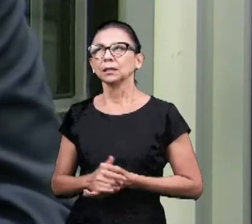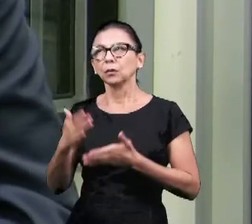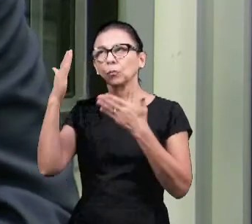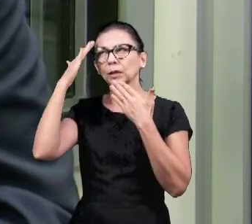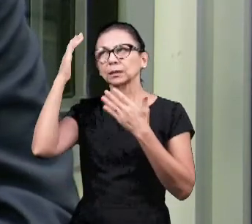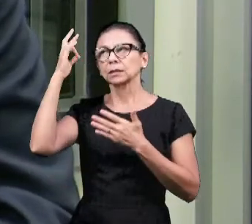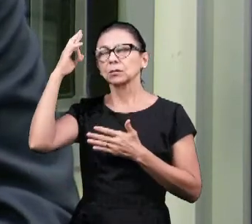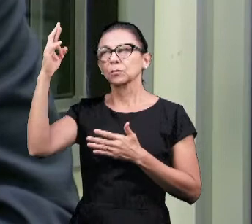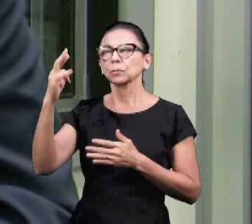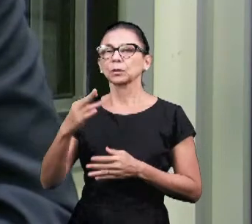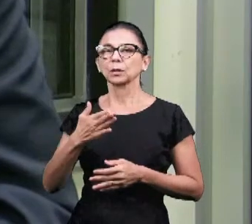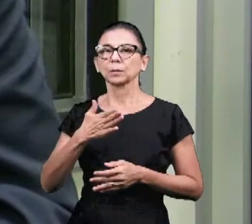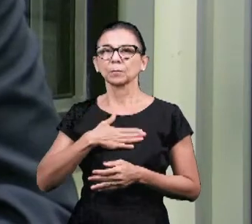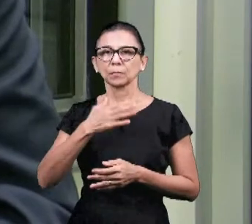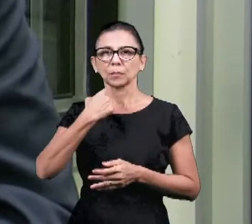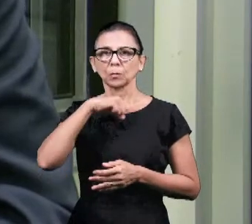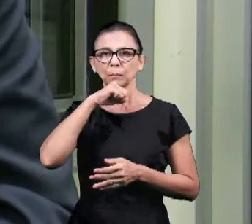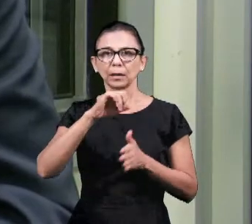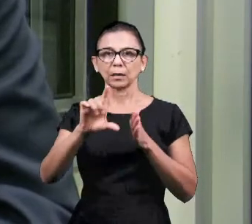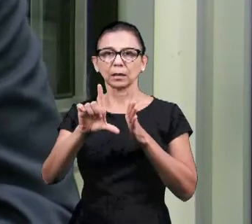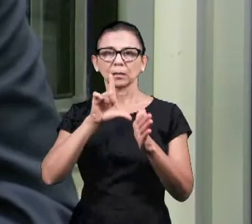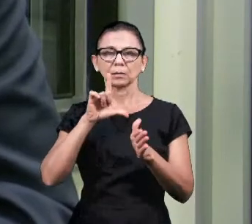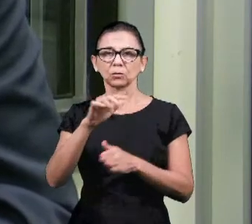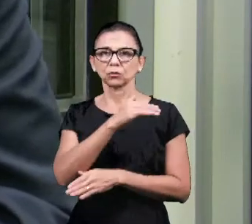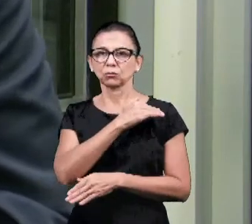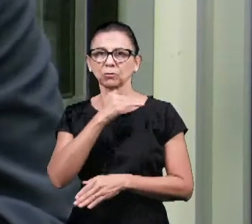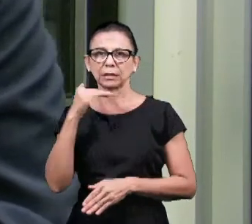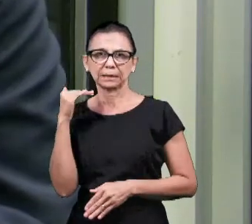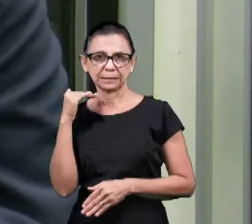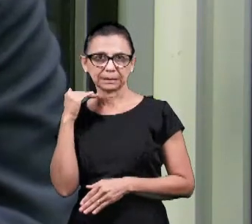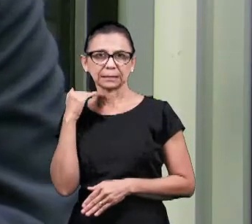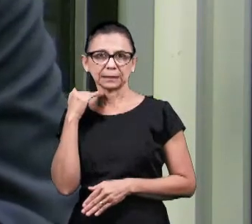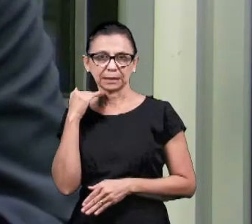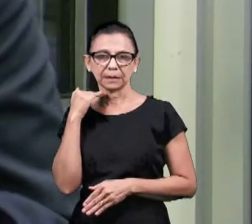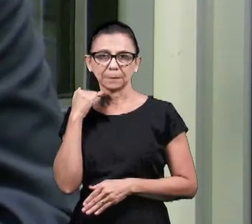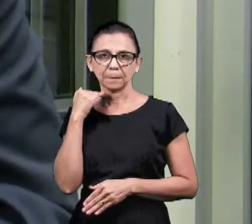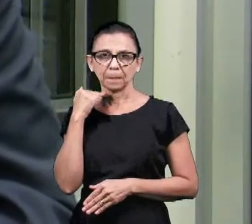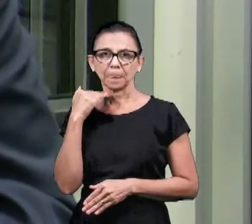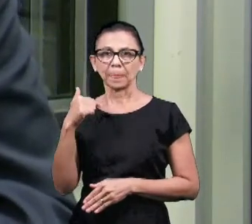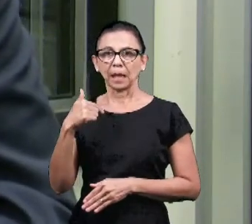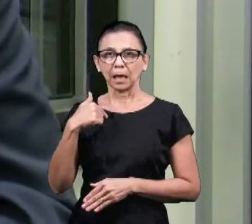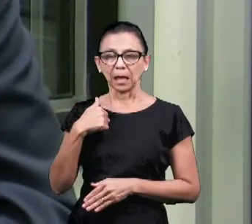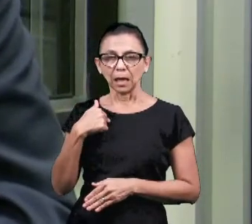já faleceu há 6 anos, a gente conseguiu, eu digo a gente porque Gustavo me ajudou nisso,